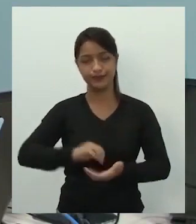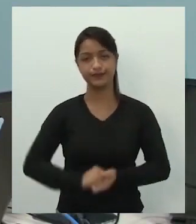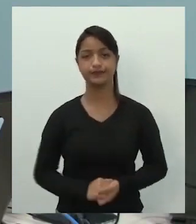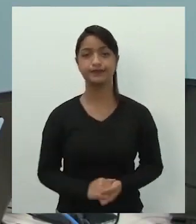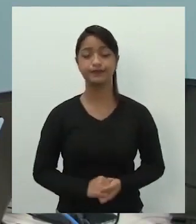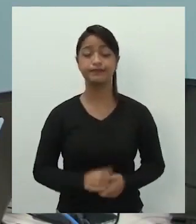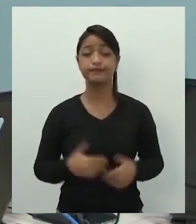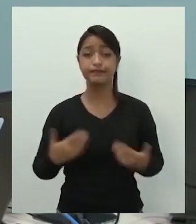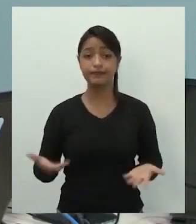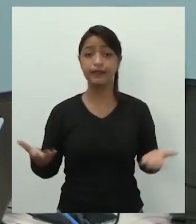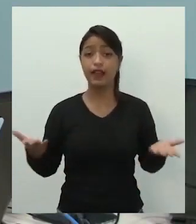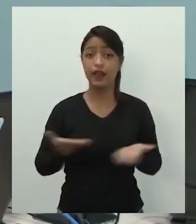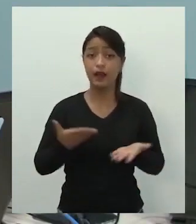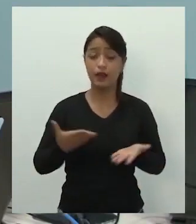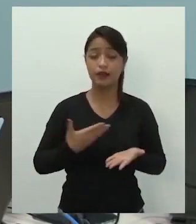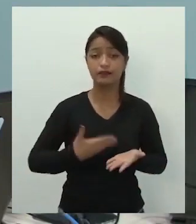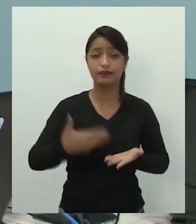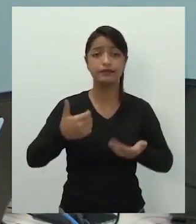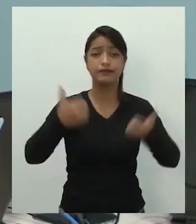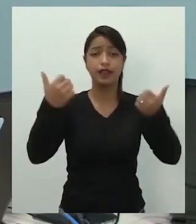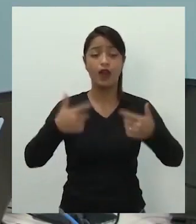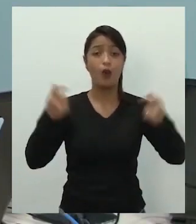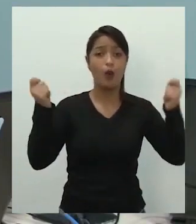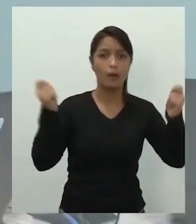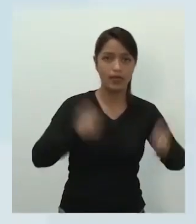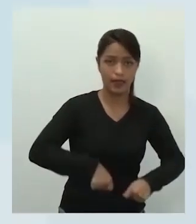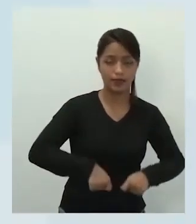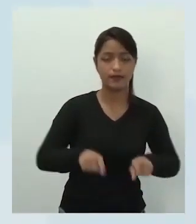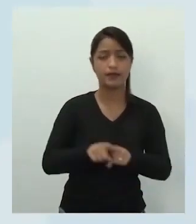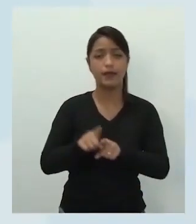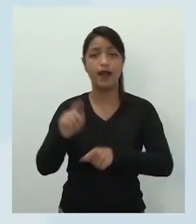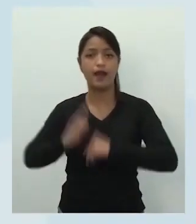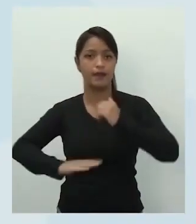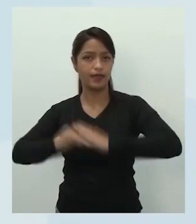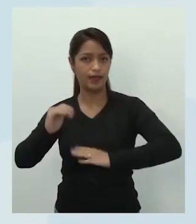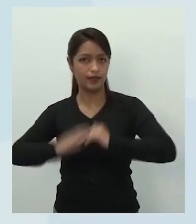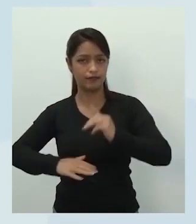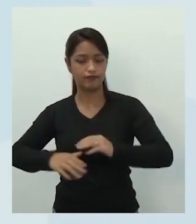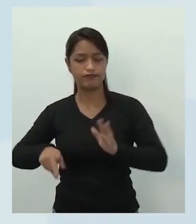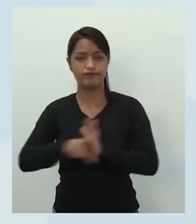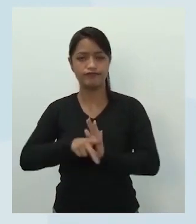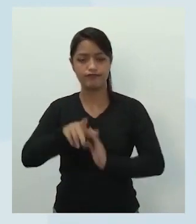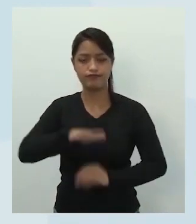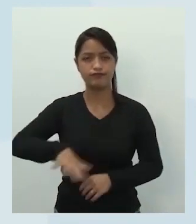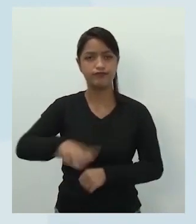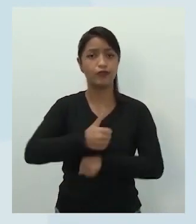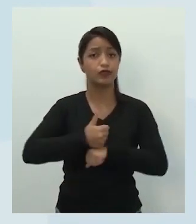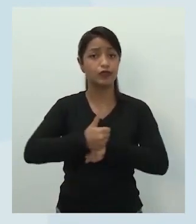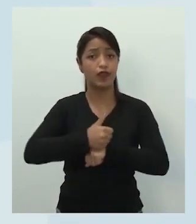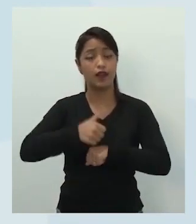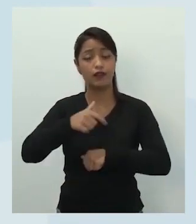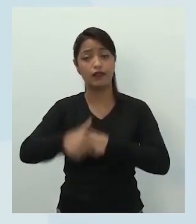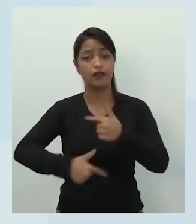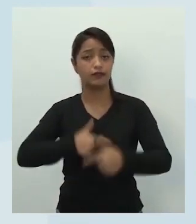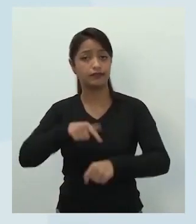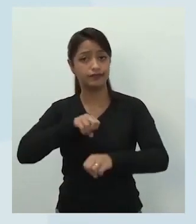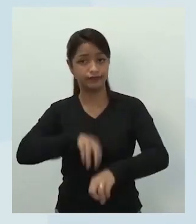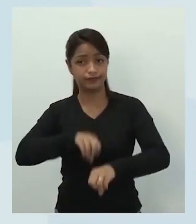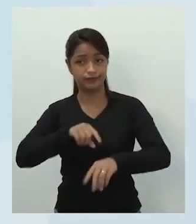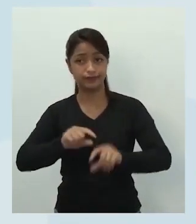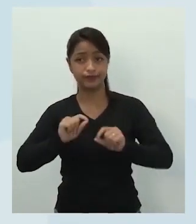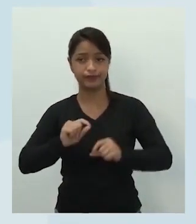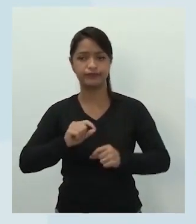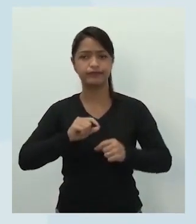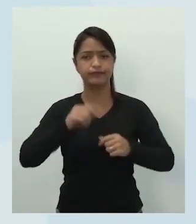Agora, nós vamos passar as competências e habilidades dos profissionais da educação. Exercitar as